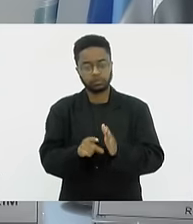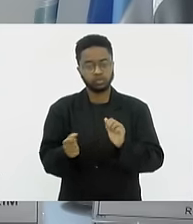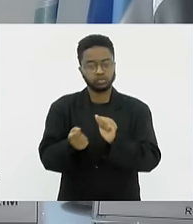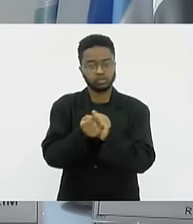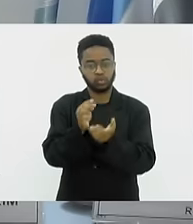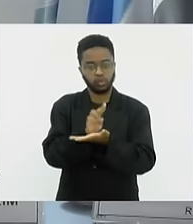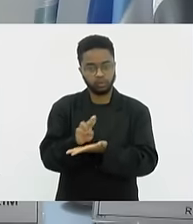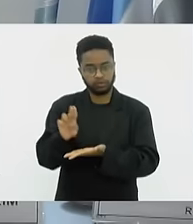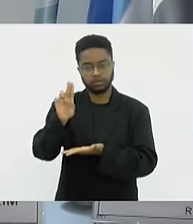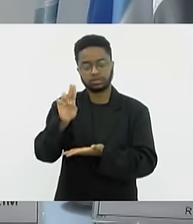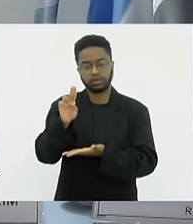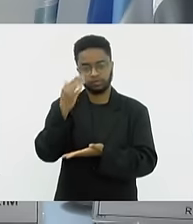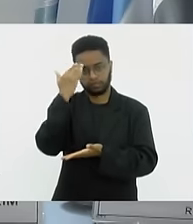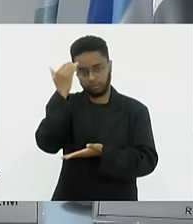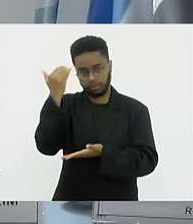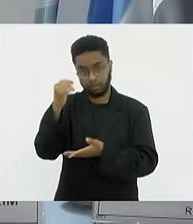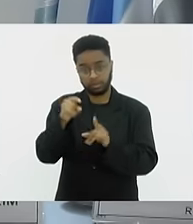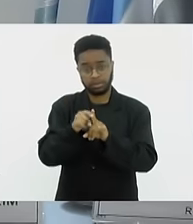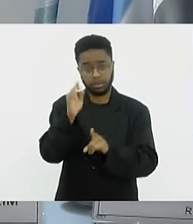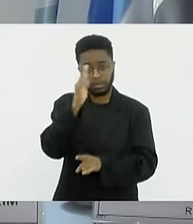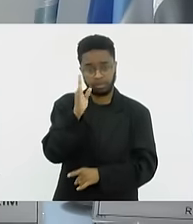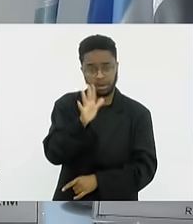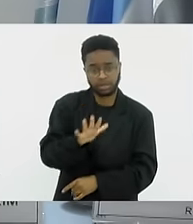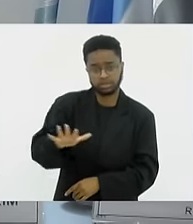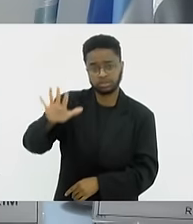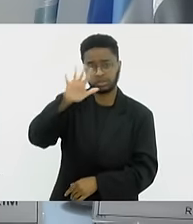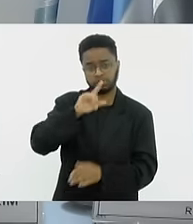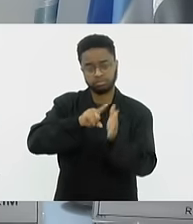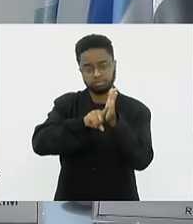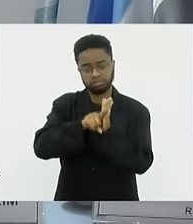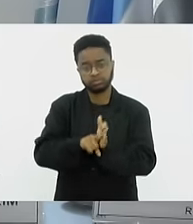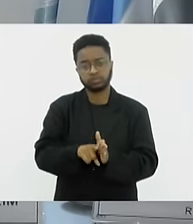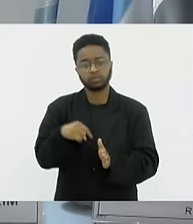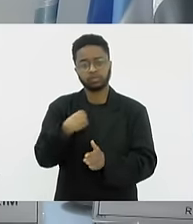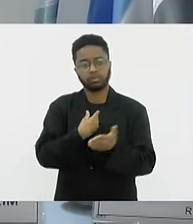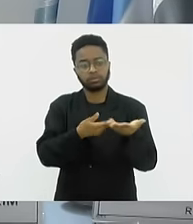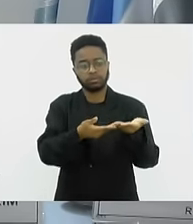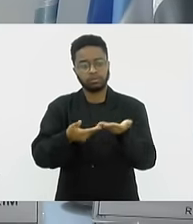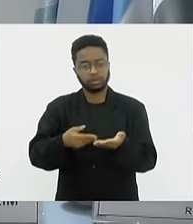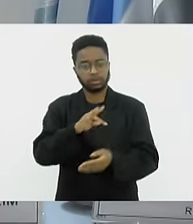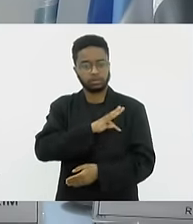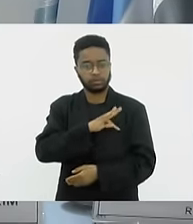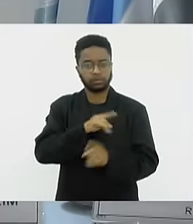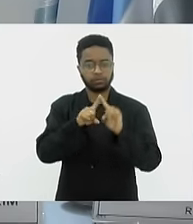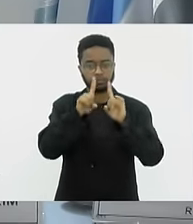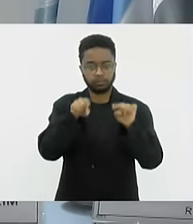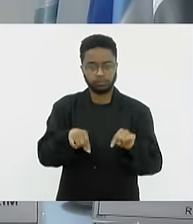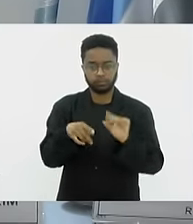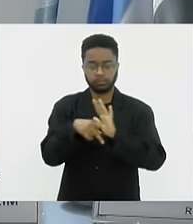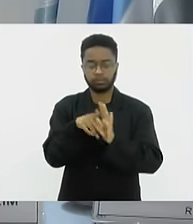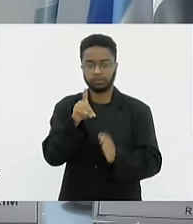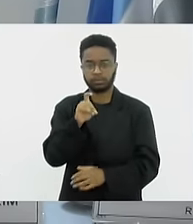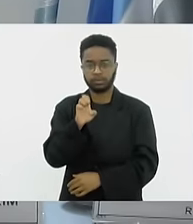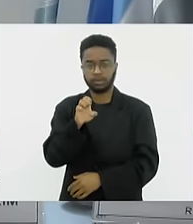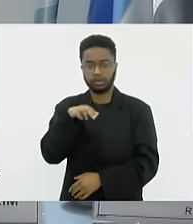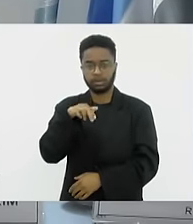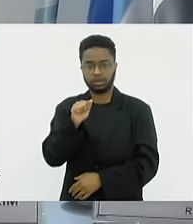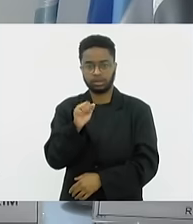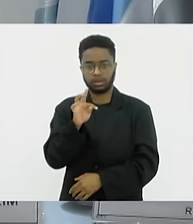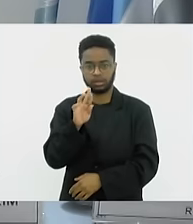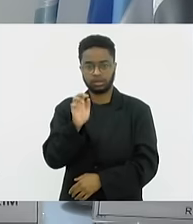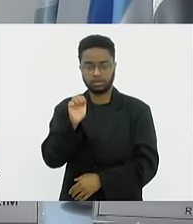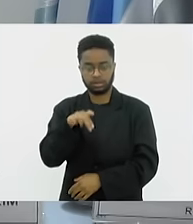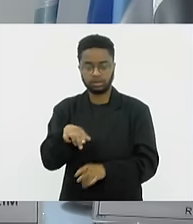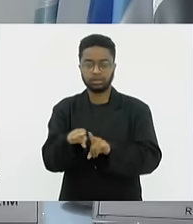universidades consagradas, Brasil afora. Nós ouvimos técnicos, servidores do DENATRAN, ouvimos